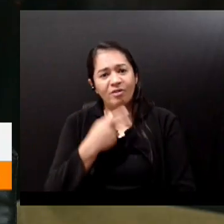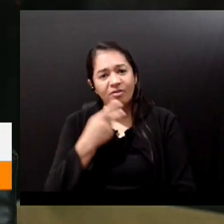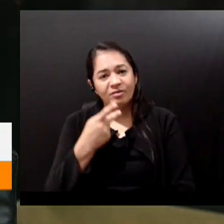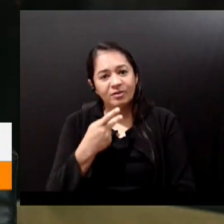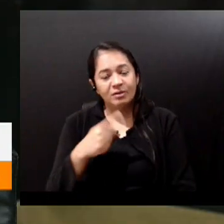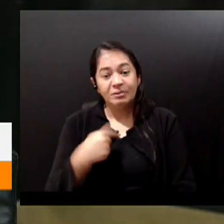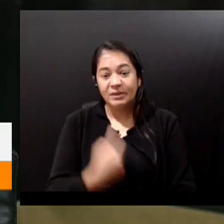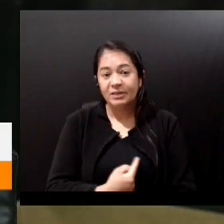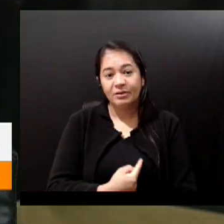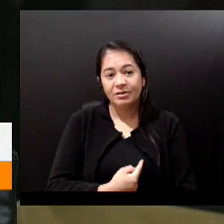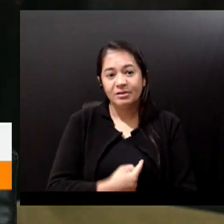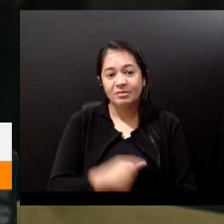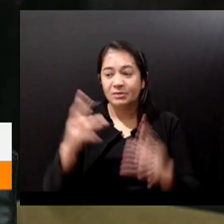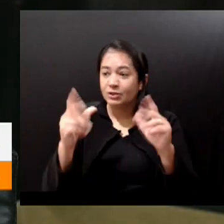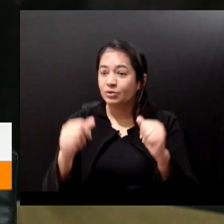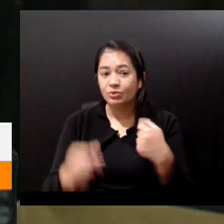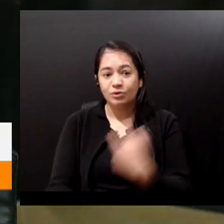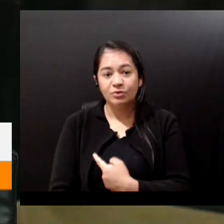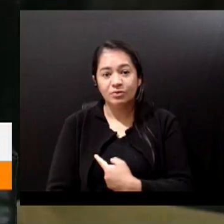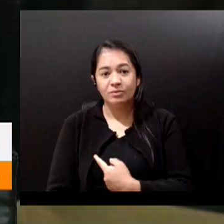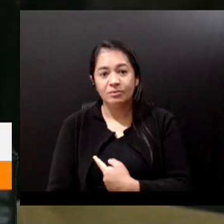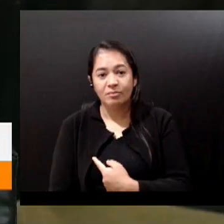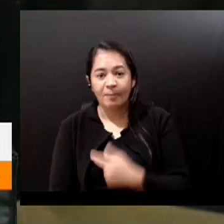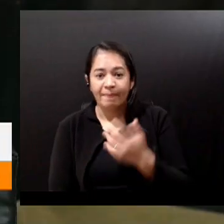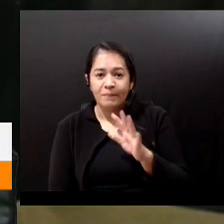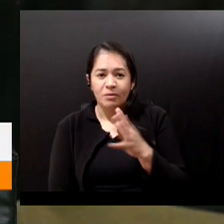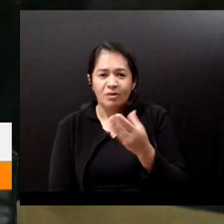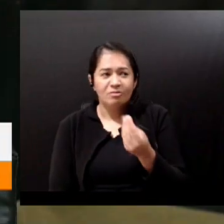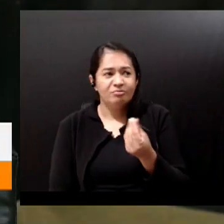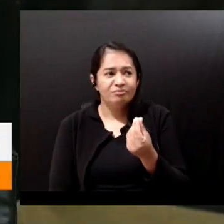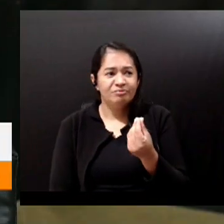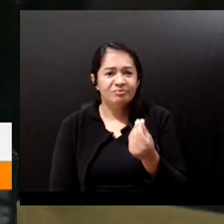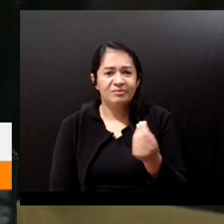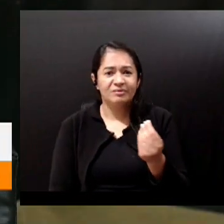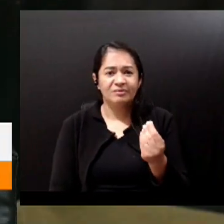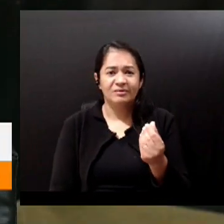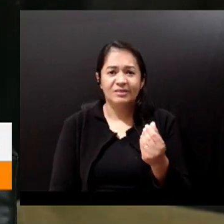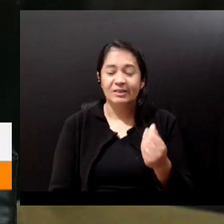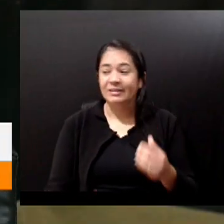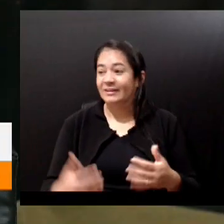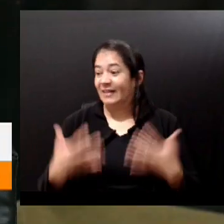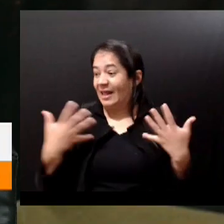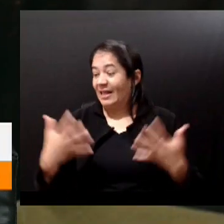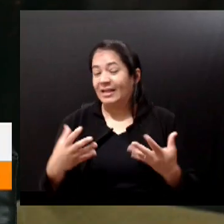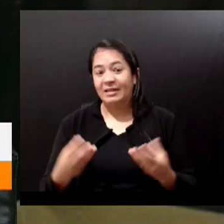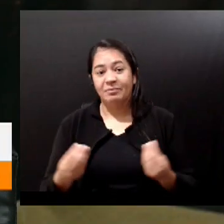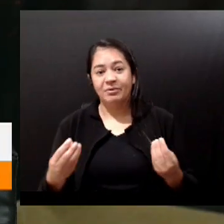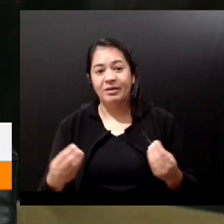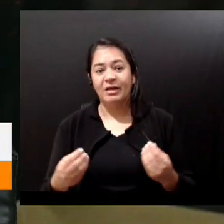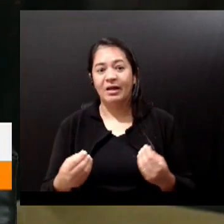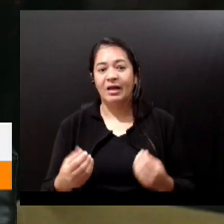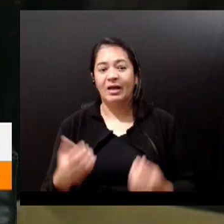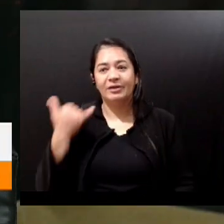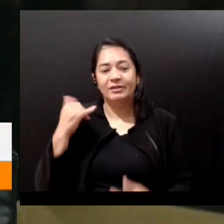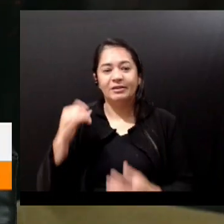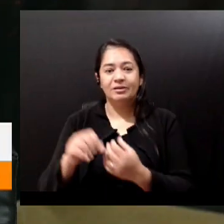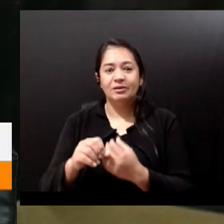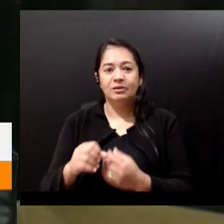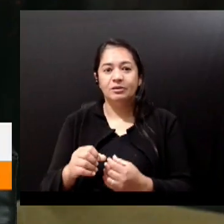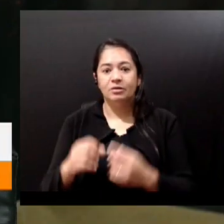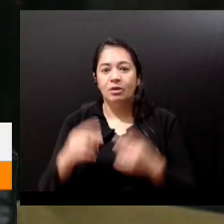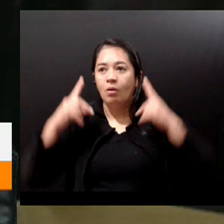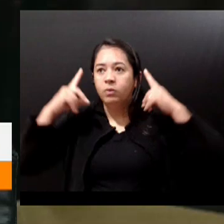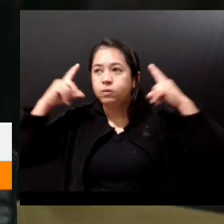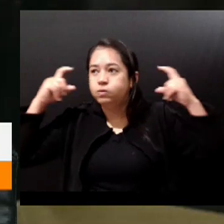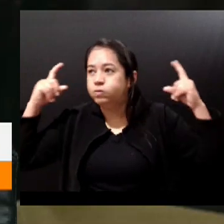todos nós, que de repente você sai um pouco da caixa, se empolga demais e atende o telefone num som, gente do céu, que